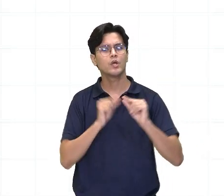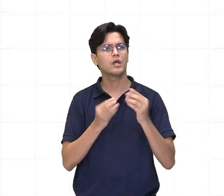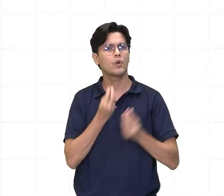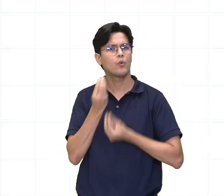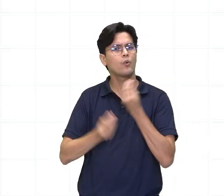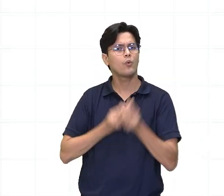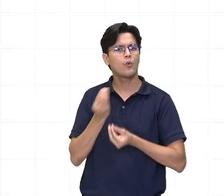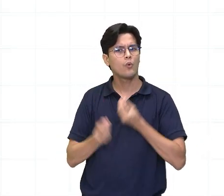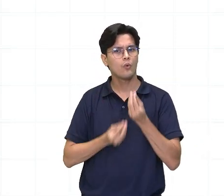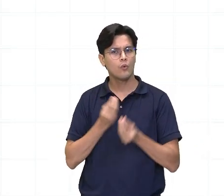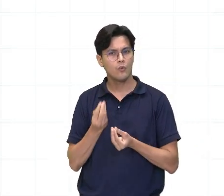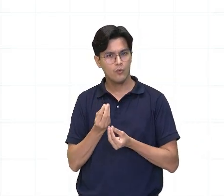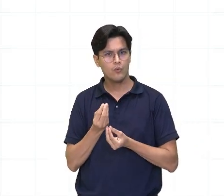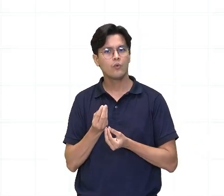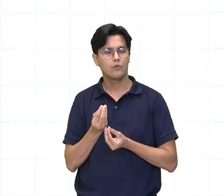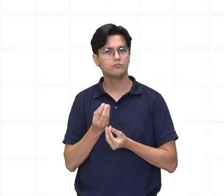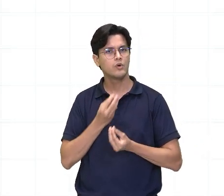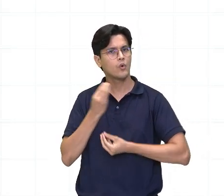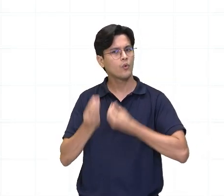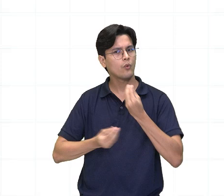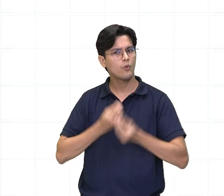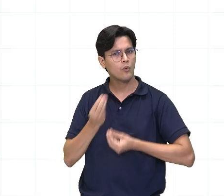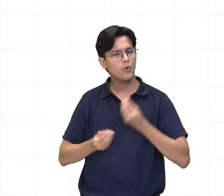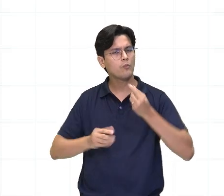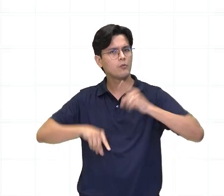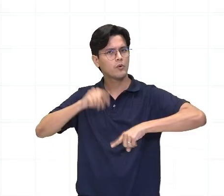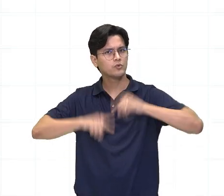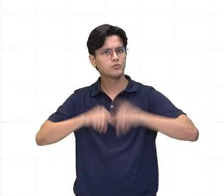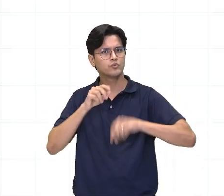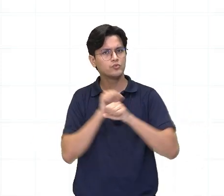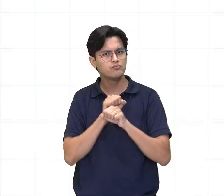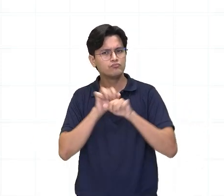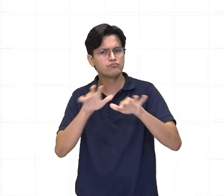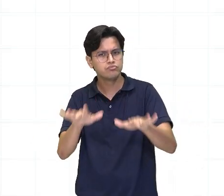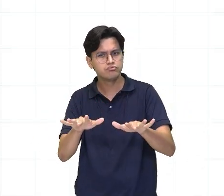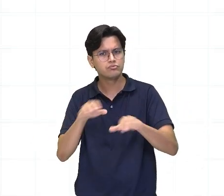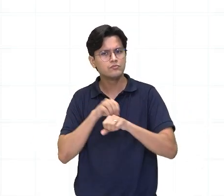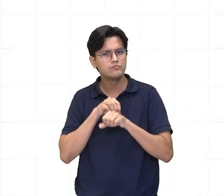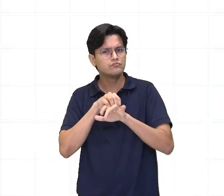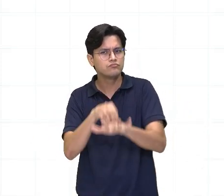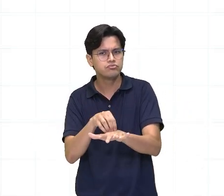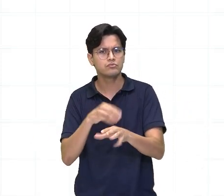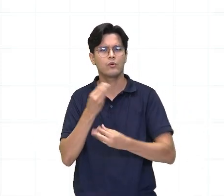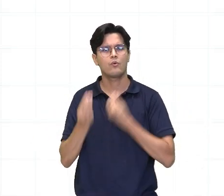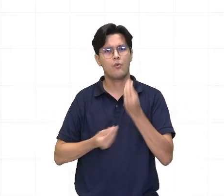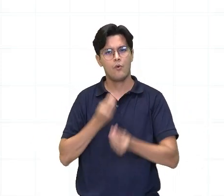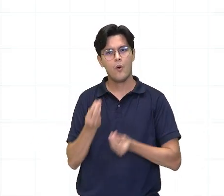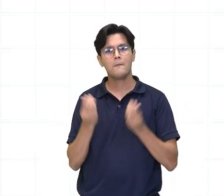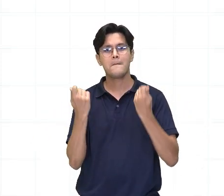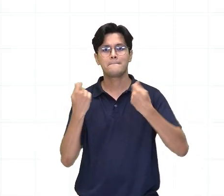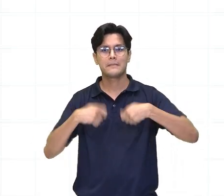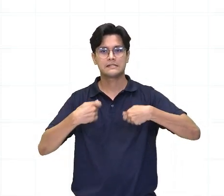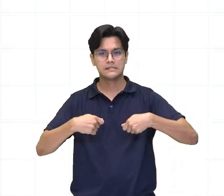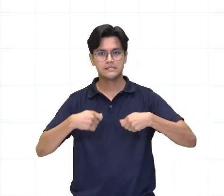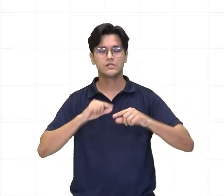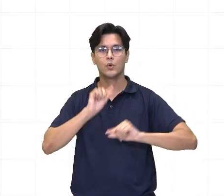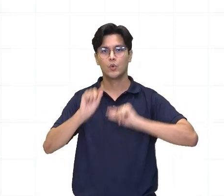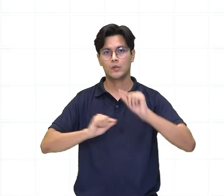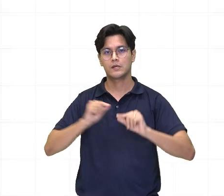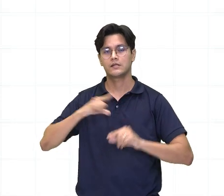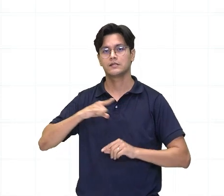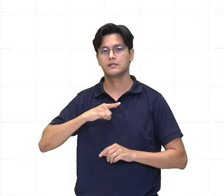distribuição desses produtos, se precisava ter o quê? Formas,